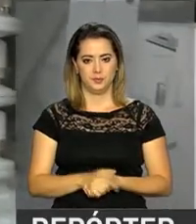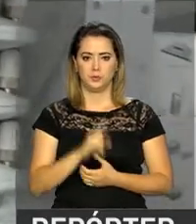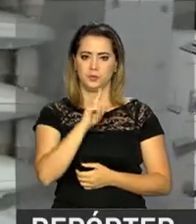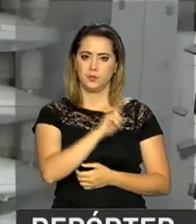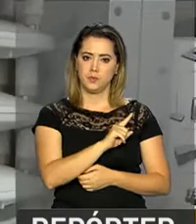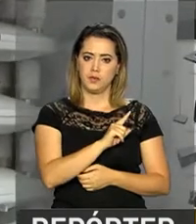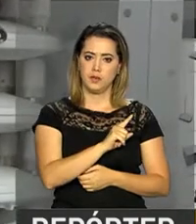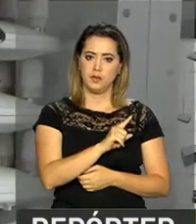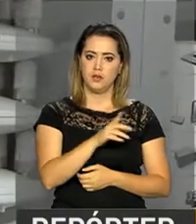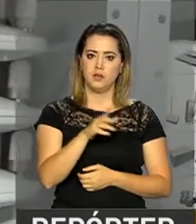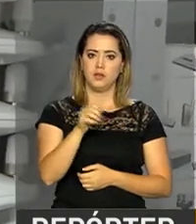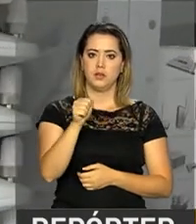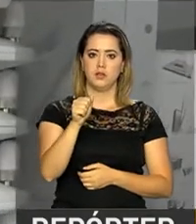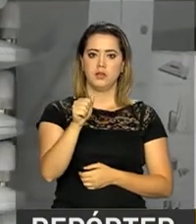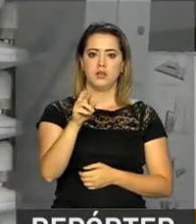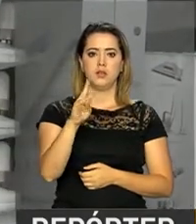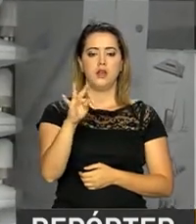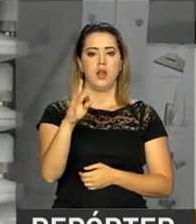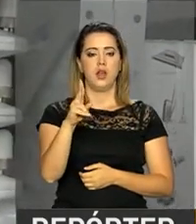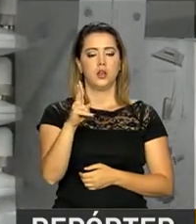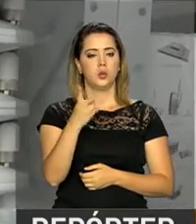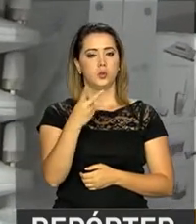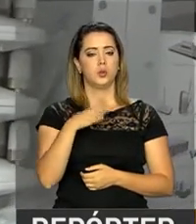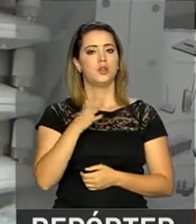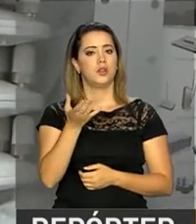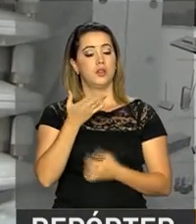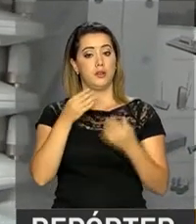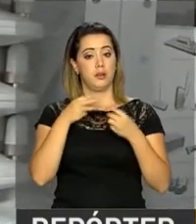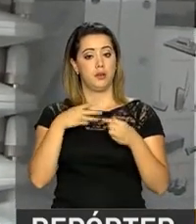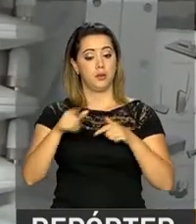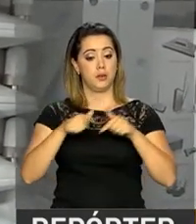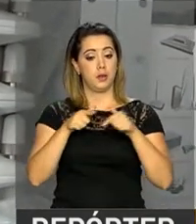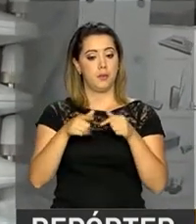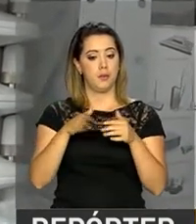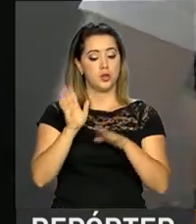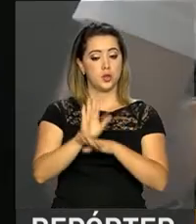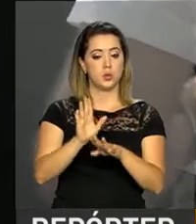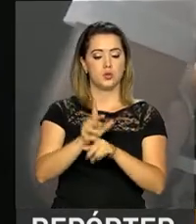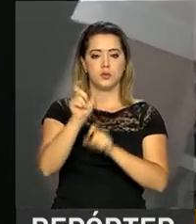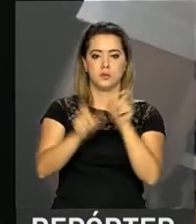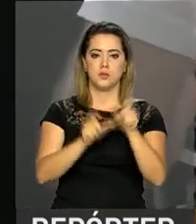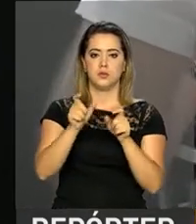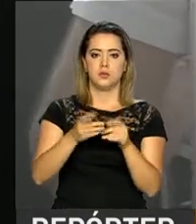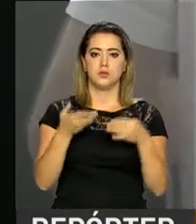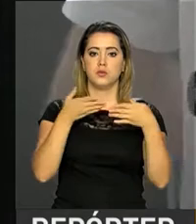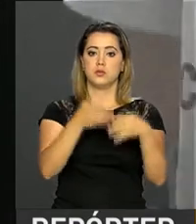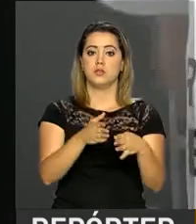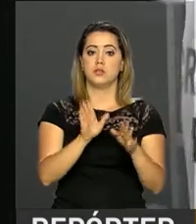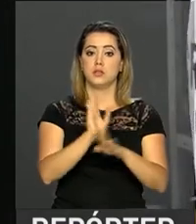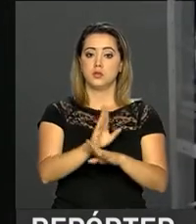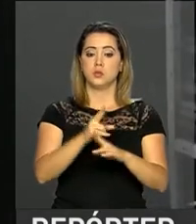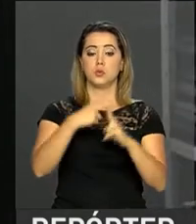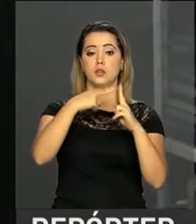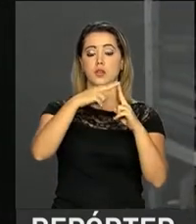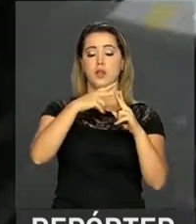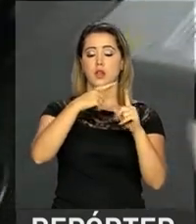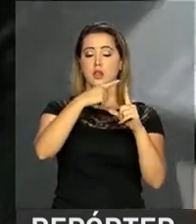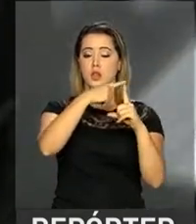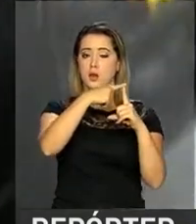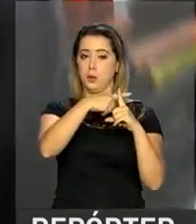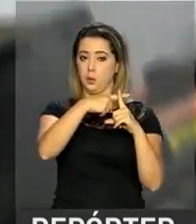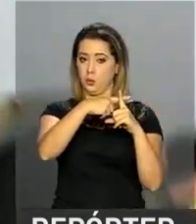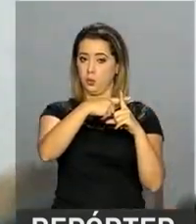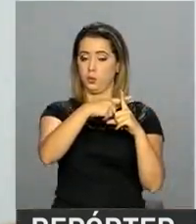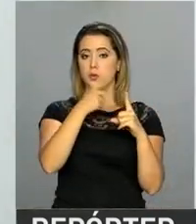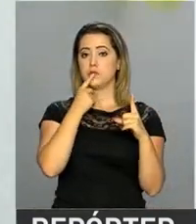Arthur, que se identifica com a missão de ajudar o próximo, não perdeu tempo quando surgiu a vaga para trabalhar na Cruz Vermelha. Aos 19